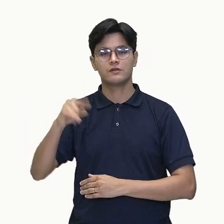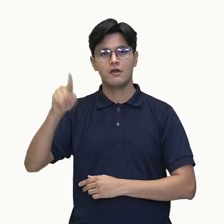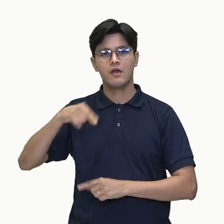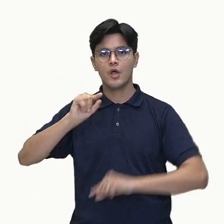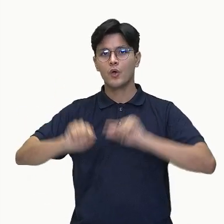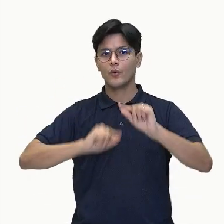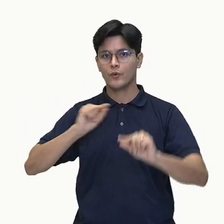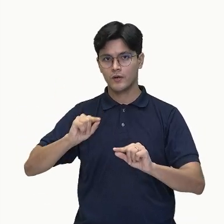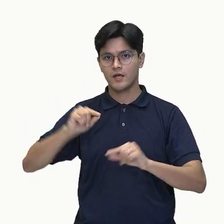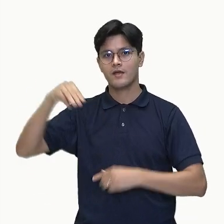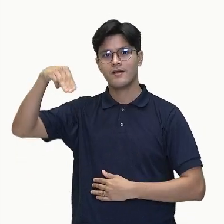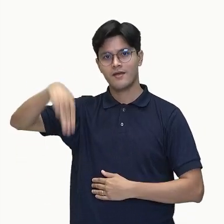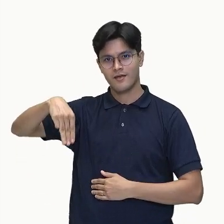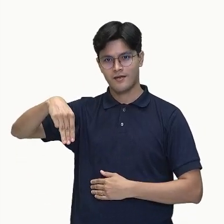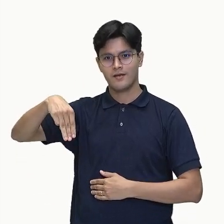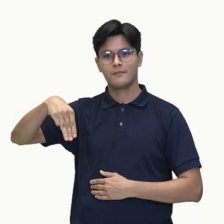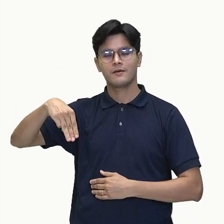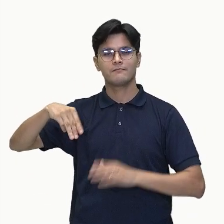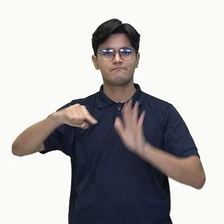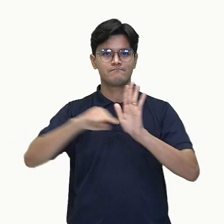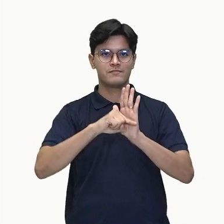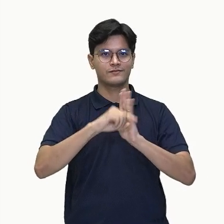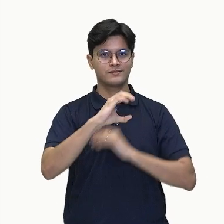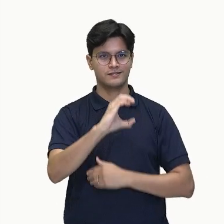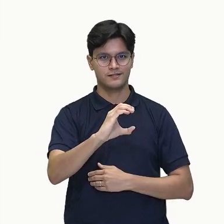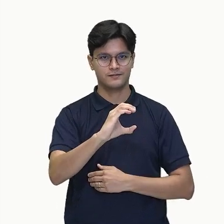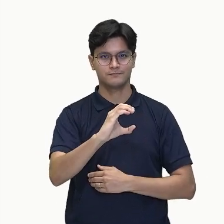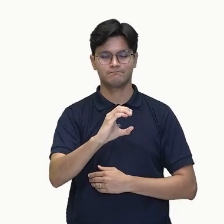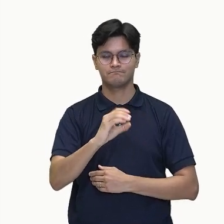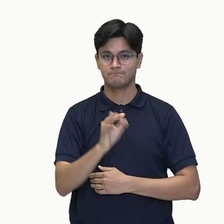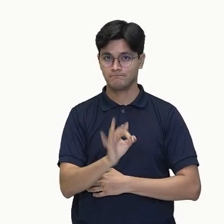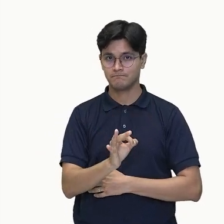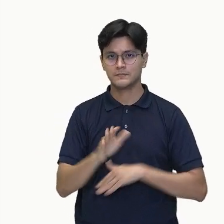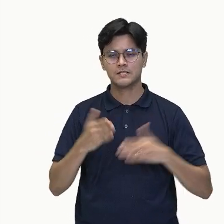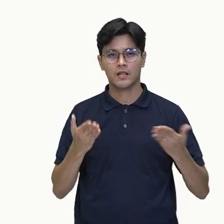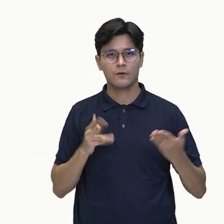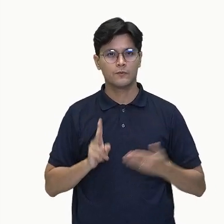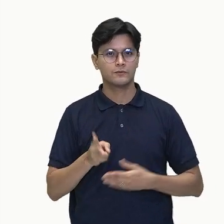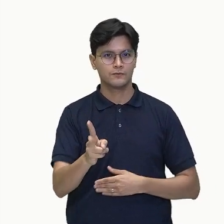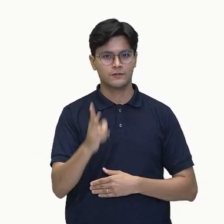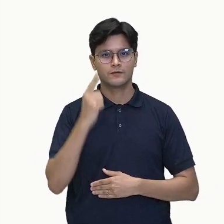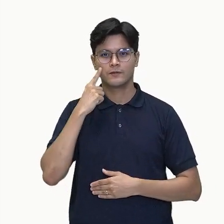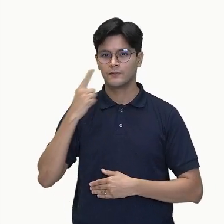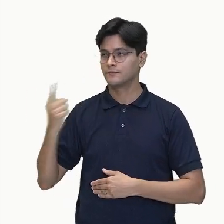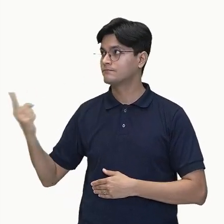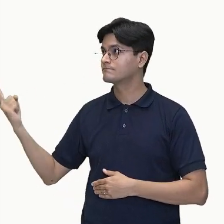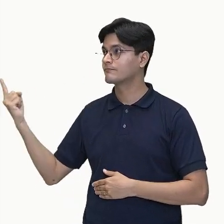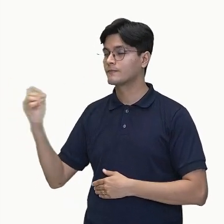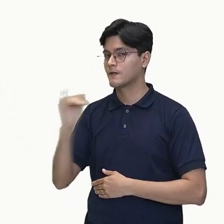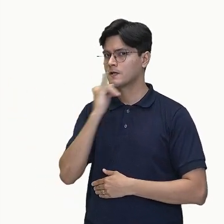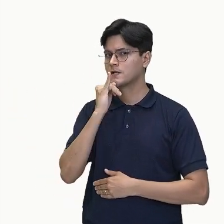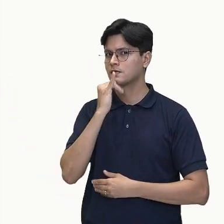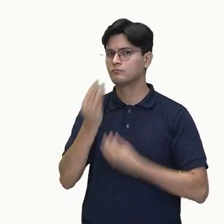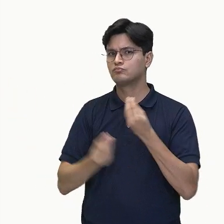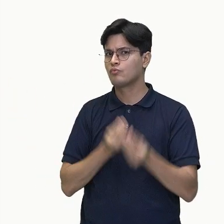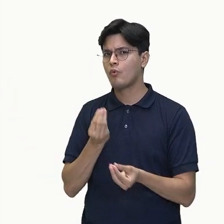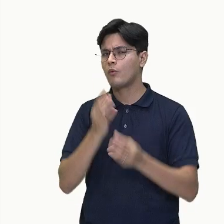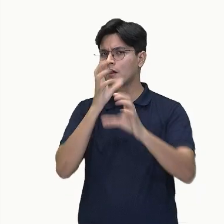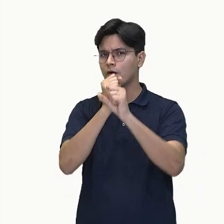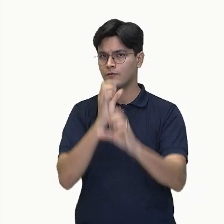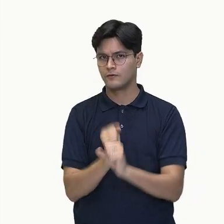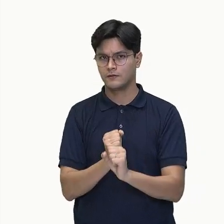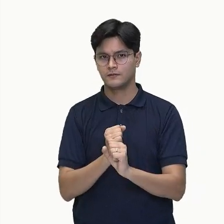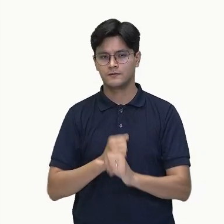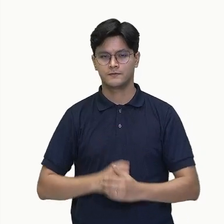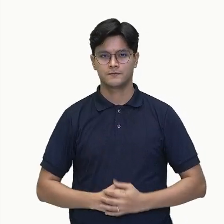pelo capital. Tranquilo? E aí, seguindo em frente, nós temos aqui um exemplo de aplicação. Reparem,